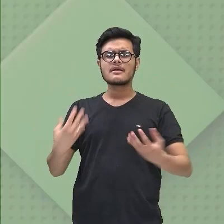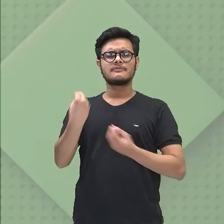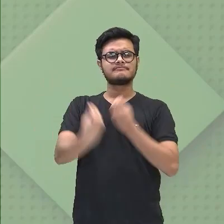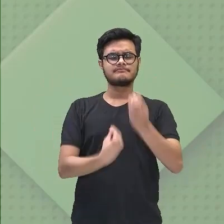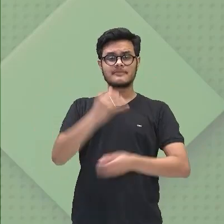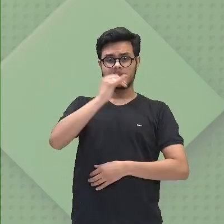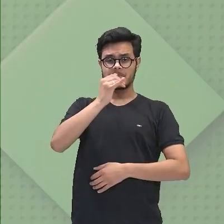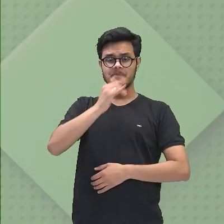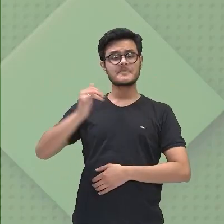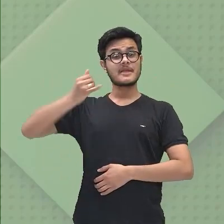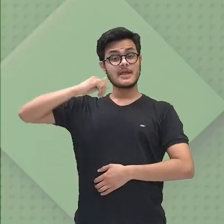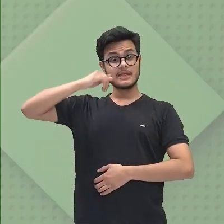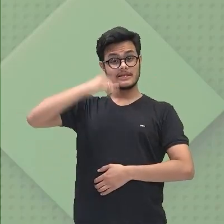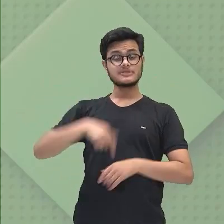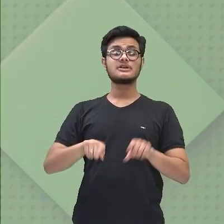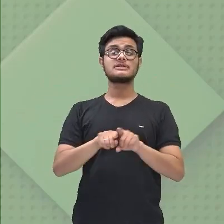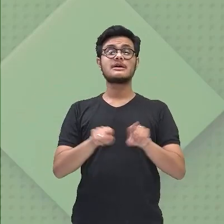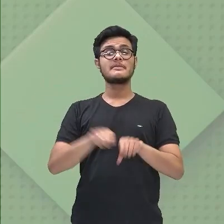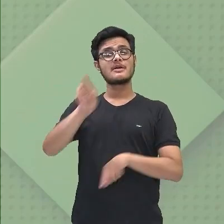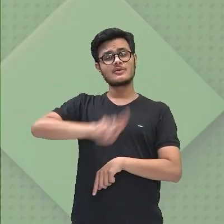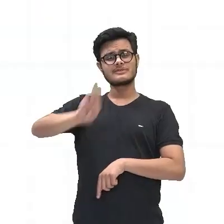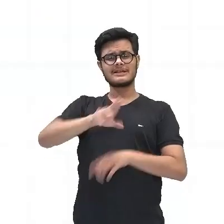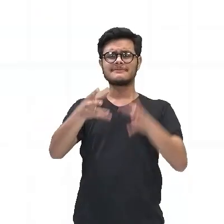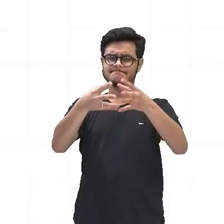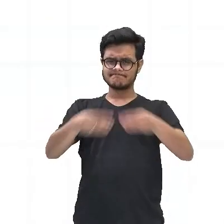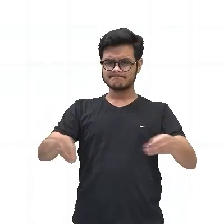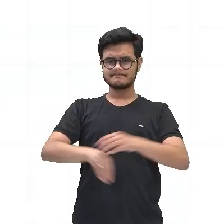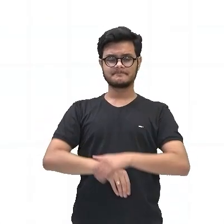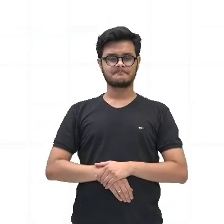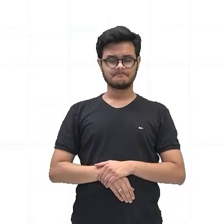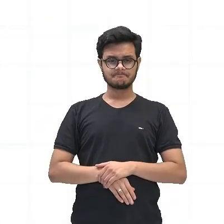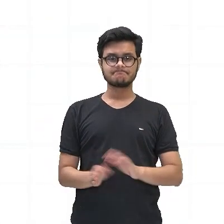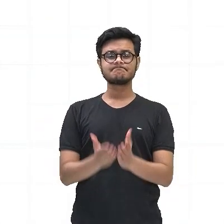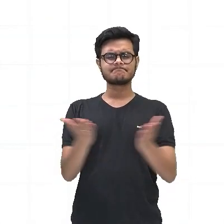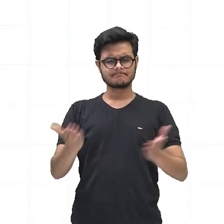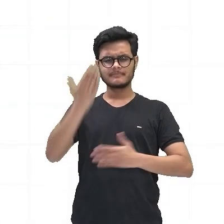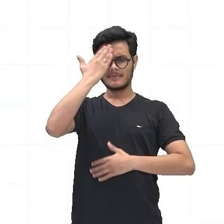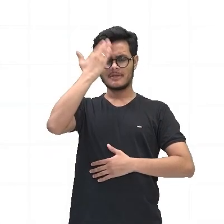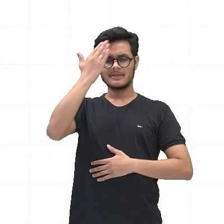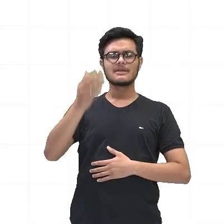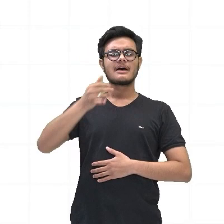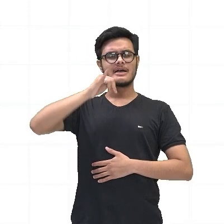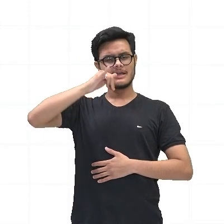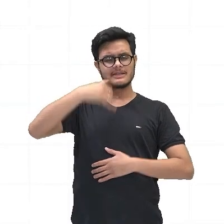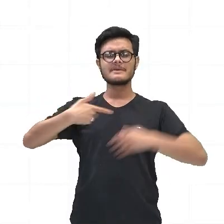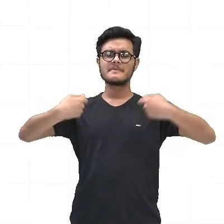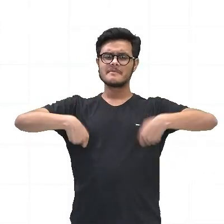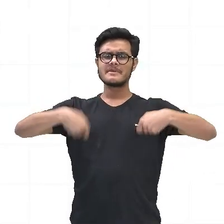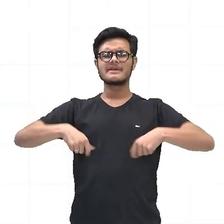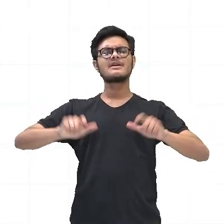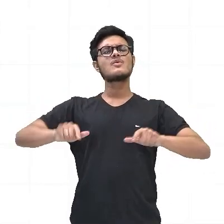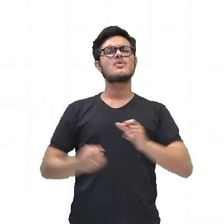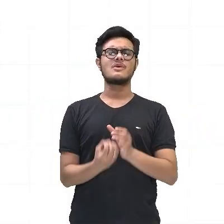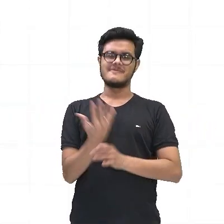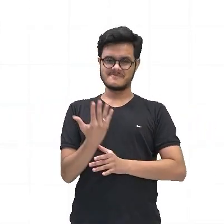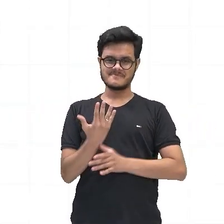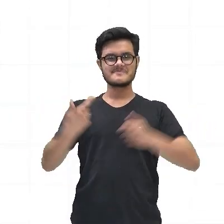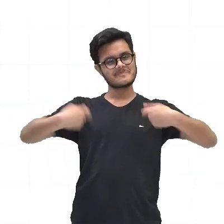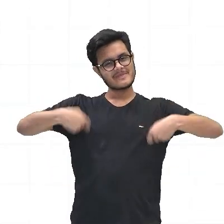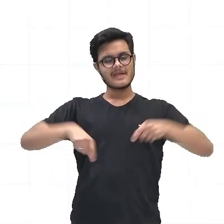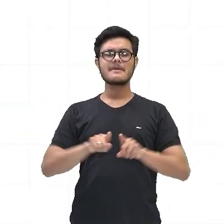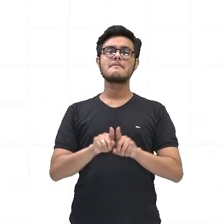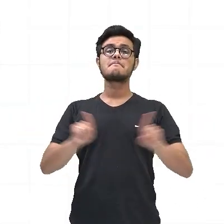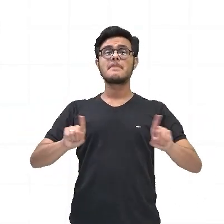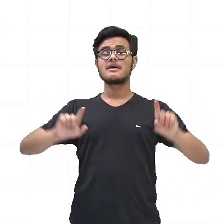fontes de energia renováveis e não renováveis. Como você sabe, a energia precisa vir de alguma fonte, mas ela